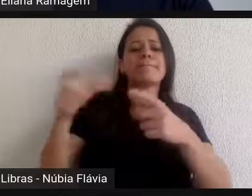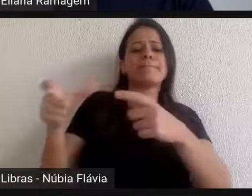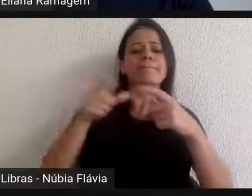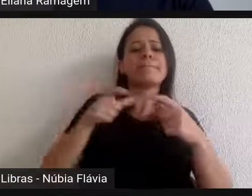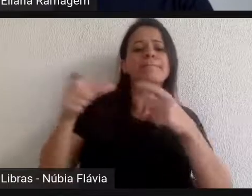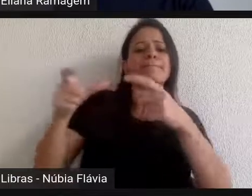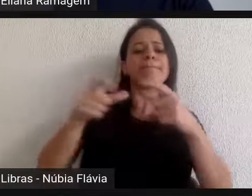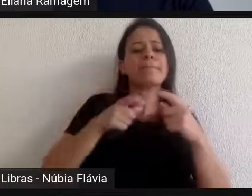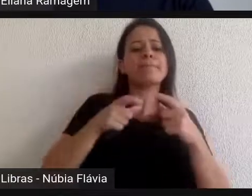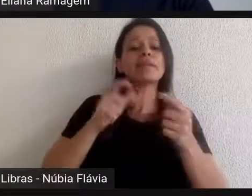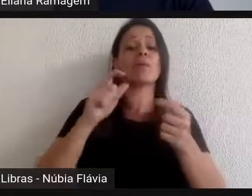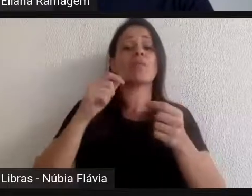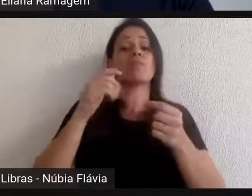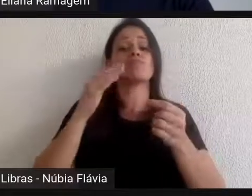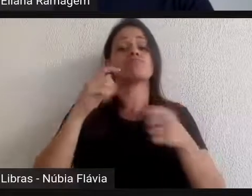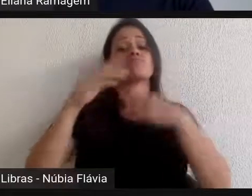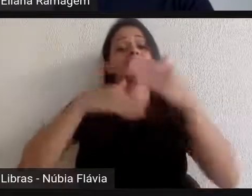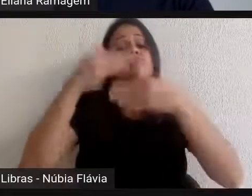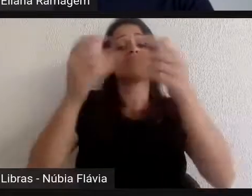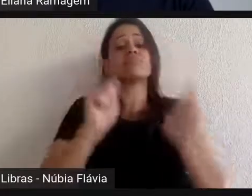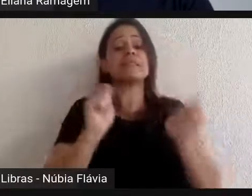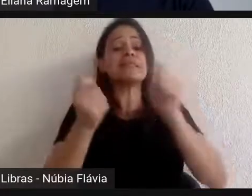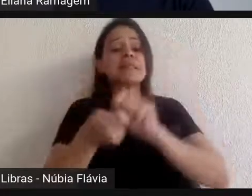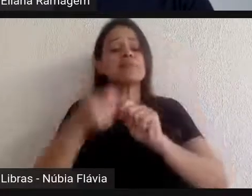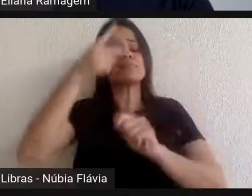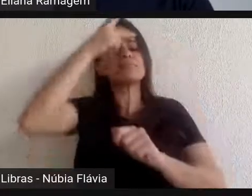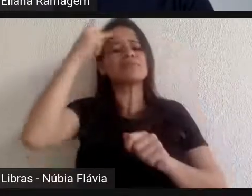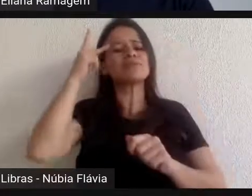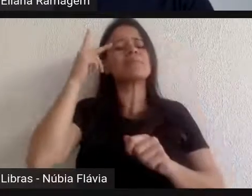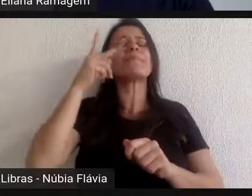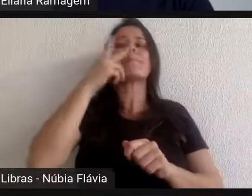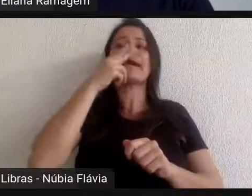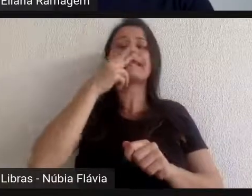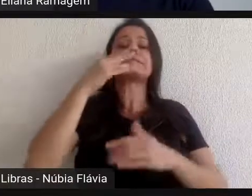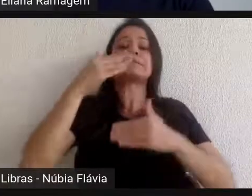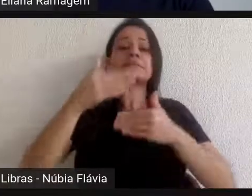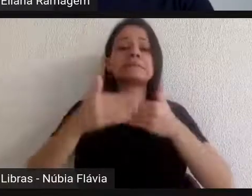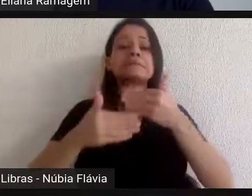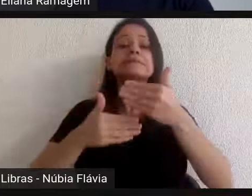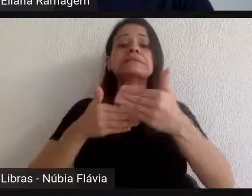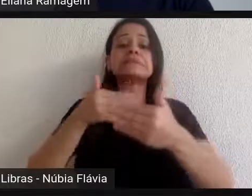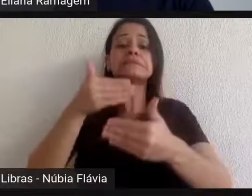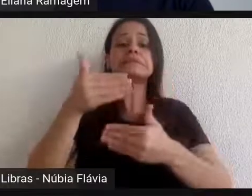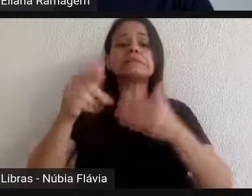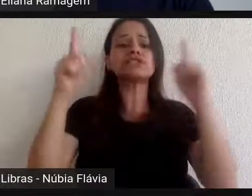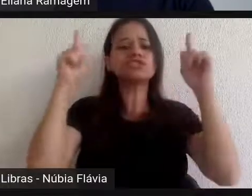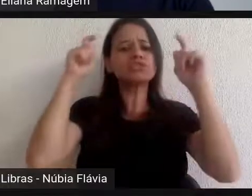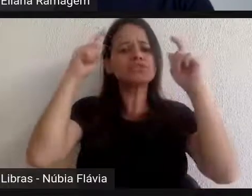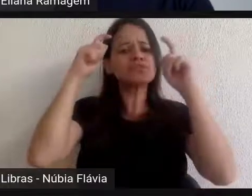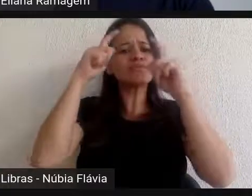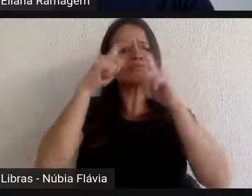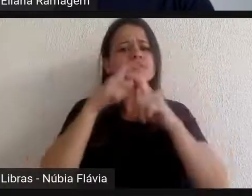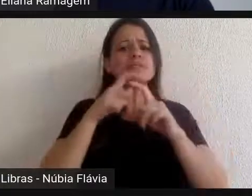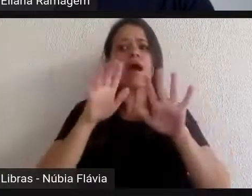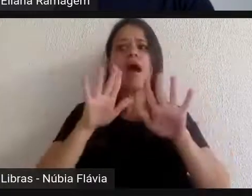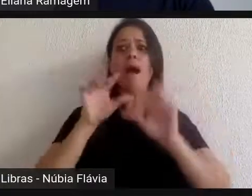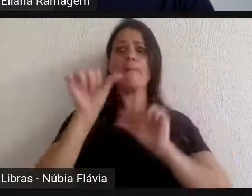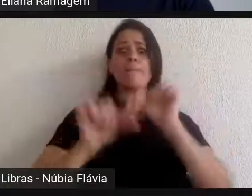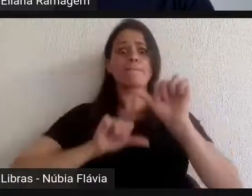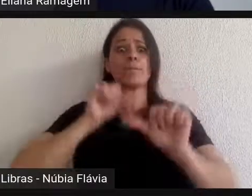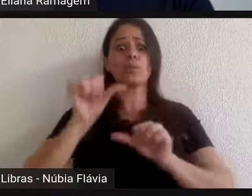o processo de adaptação para essas pessoas realmente foi bem mais difícil, né. Fora que toda essa mudança repentina